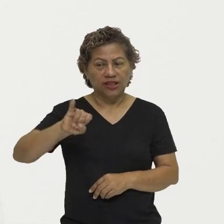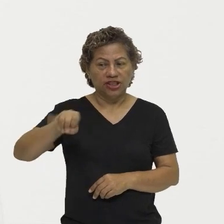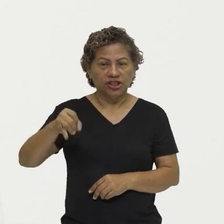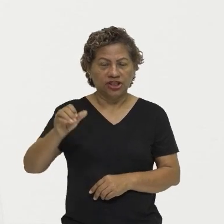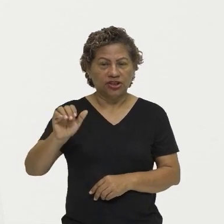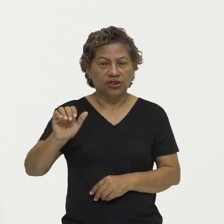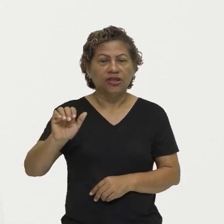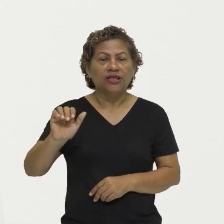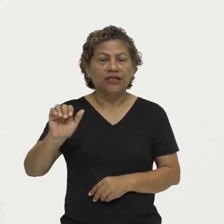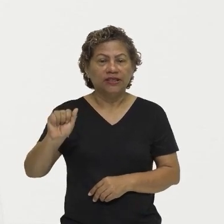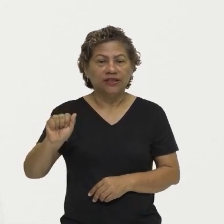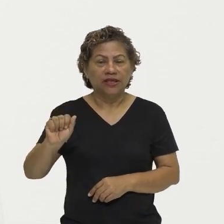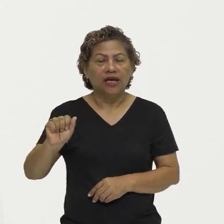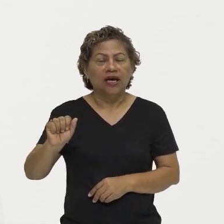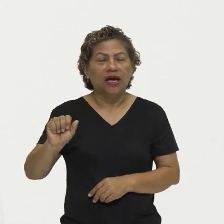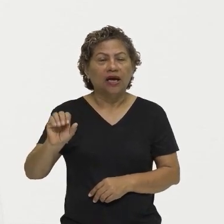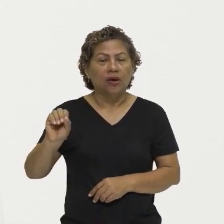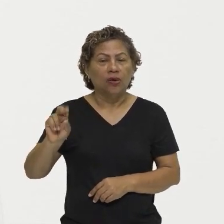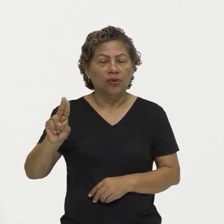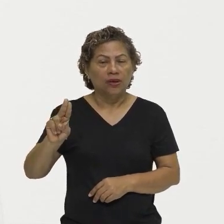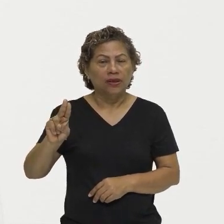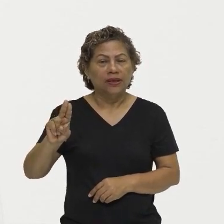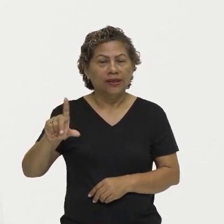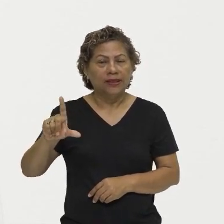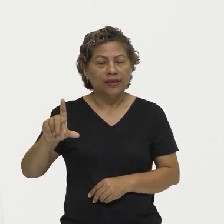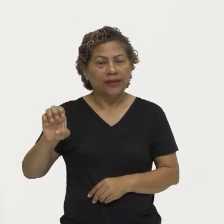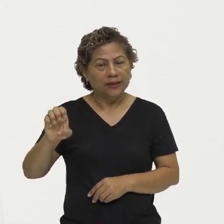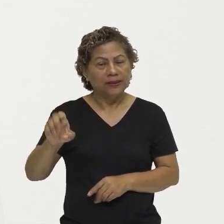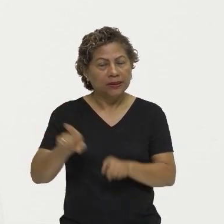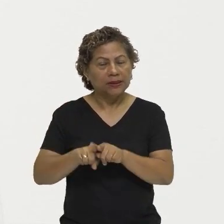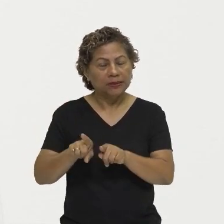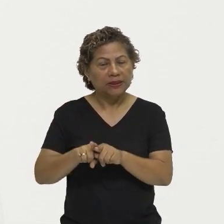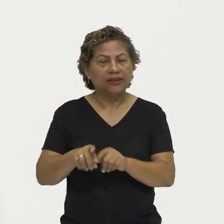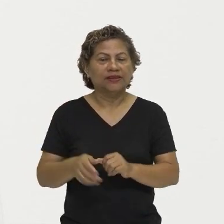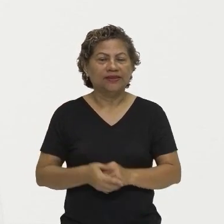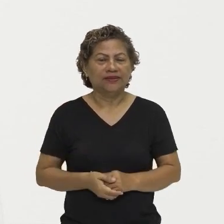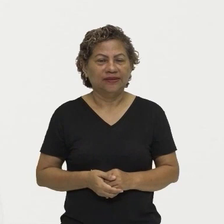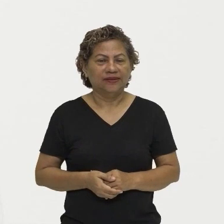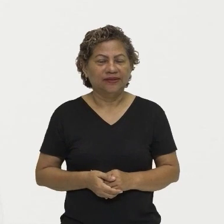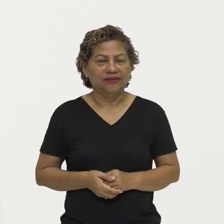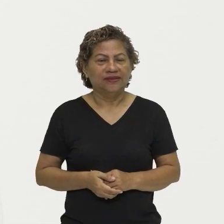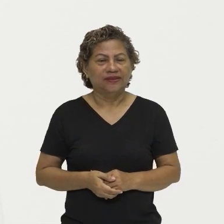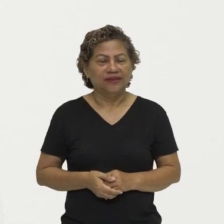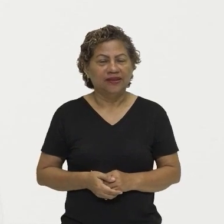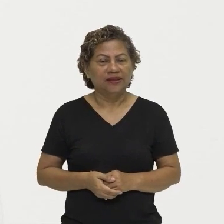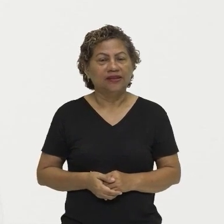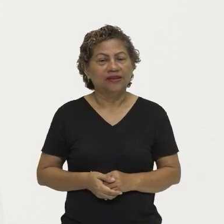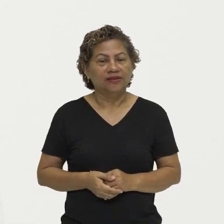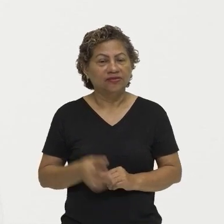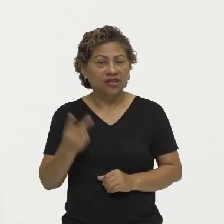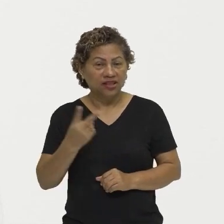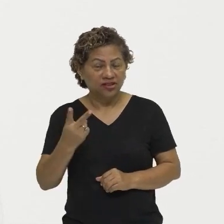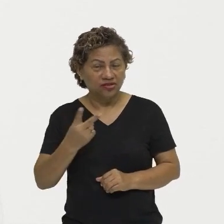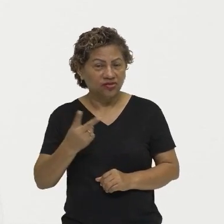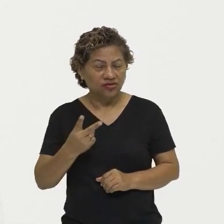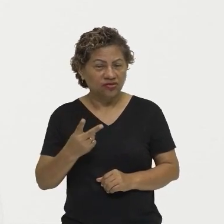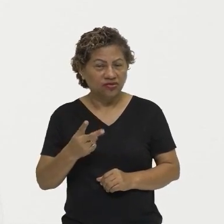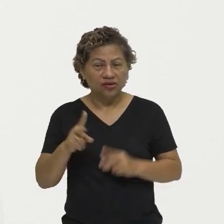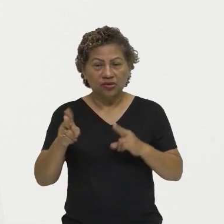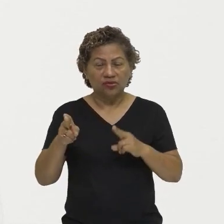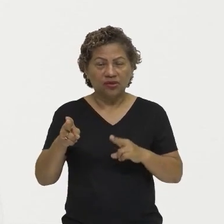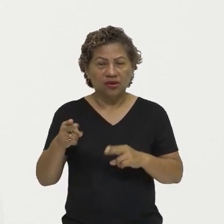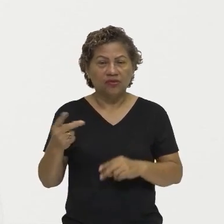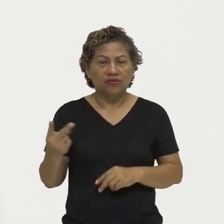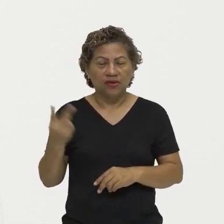também. Olha que coincidência, a energia cinética e a energia potencial deram o mesmo valor. E agora